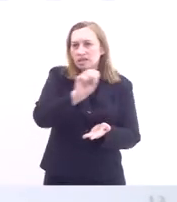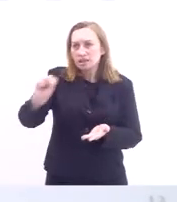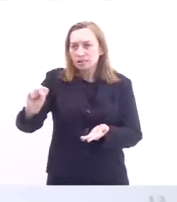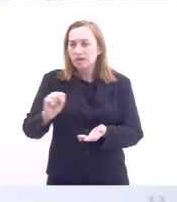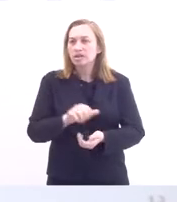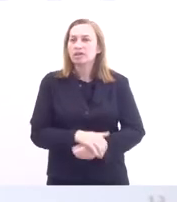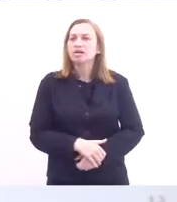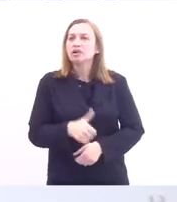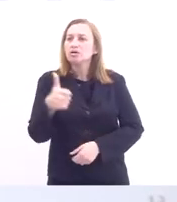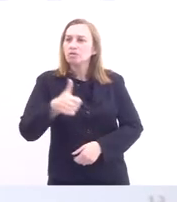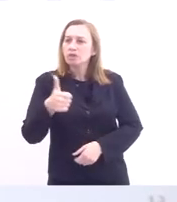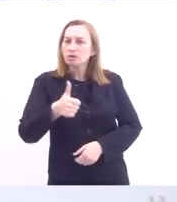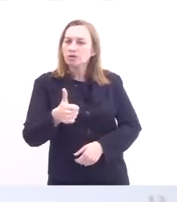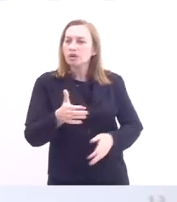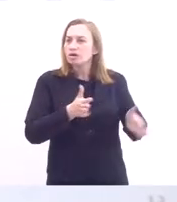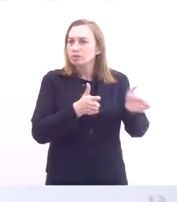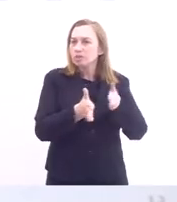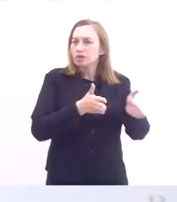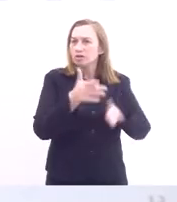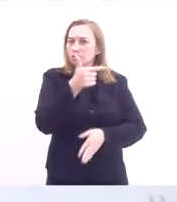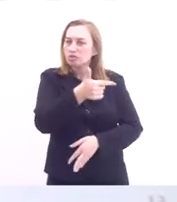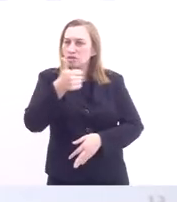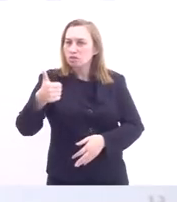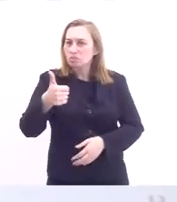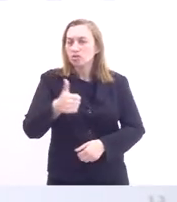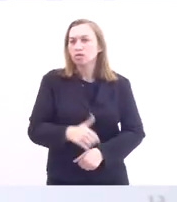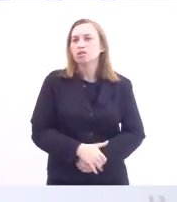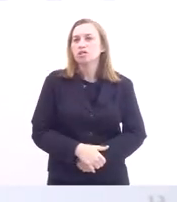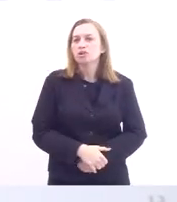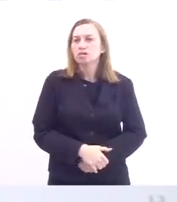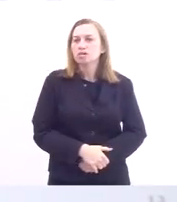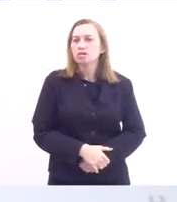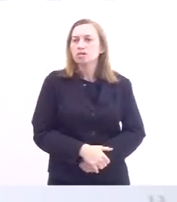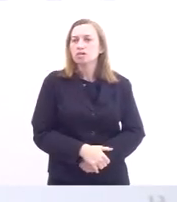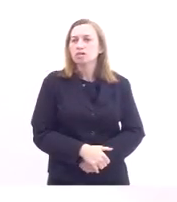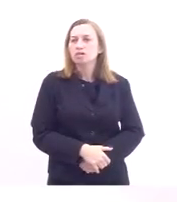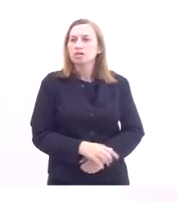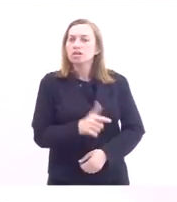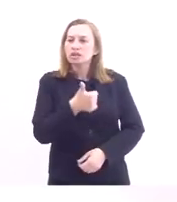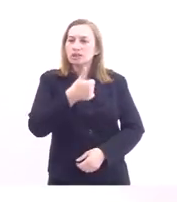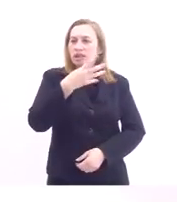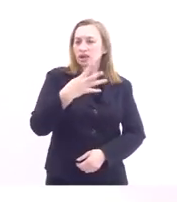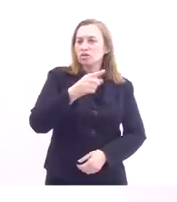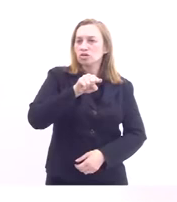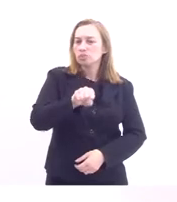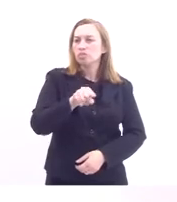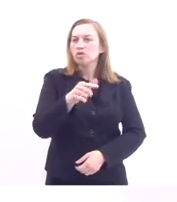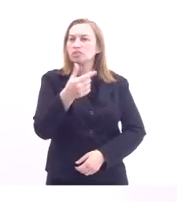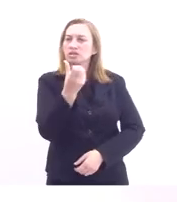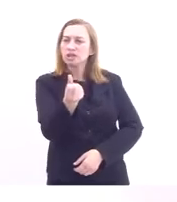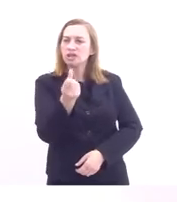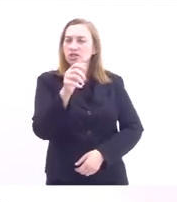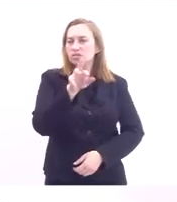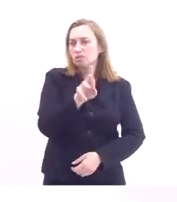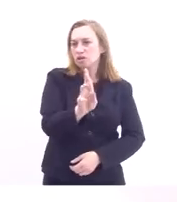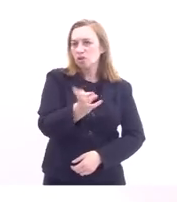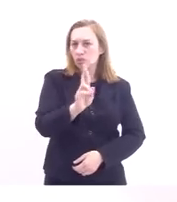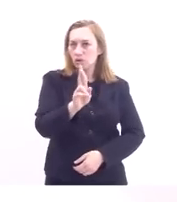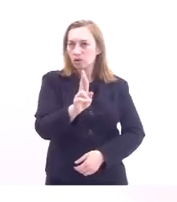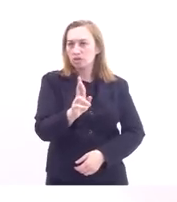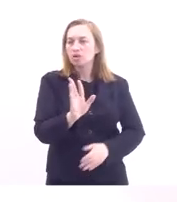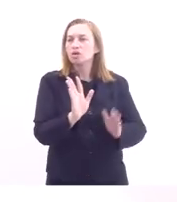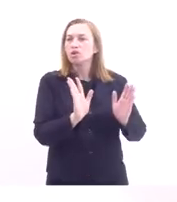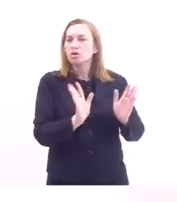o primeiro quadrimestre de 2021, a gente teve lá uma receita de 14,6 bilhões, quando a gente